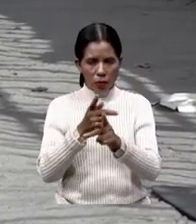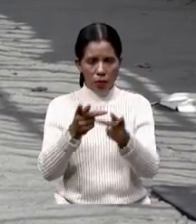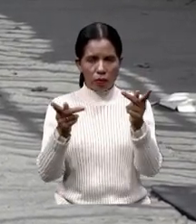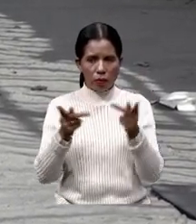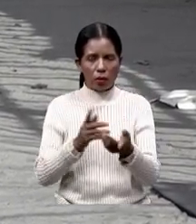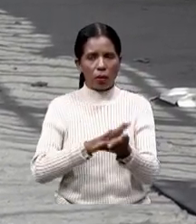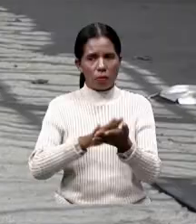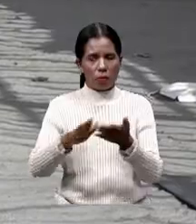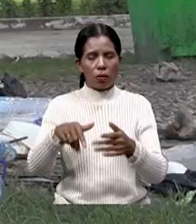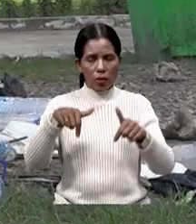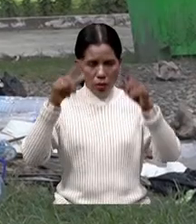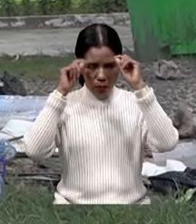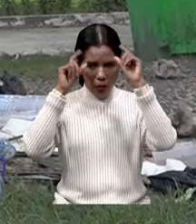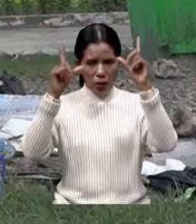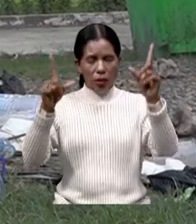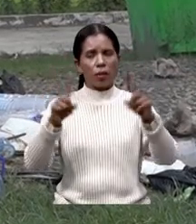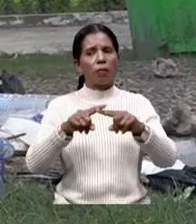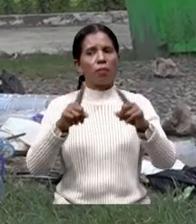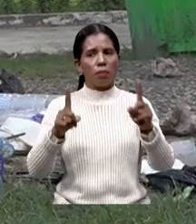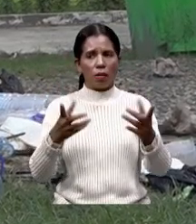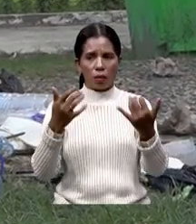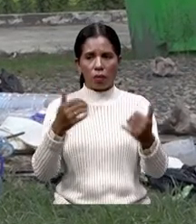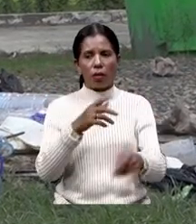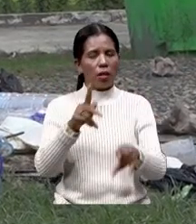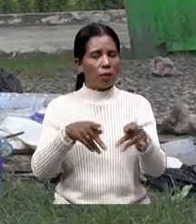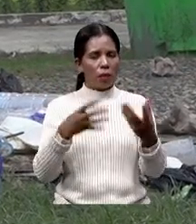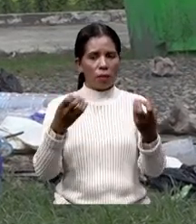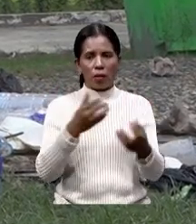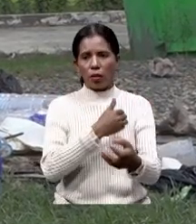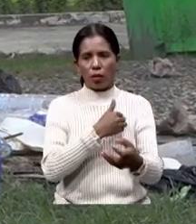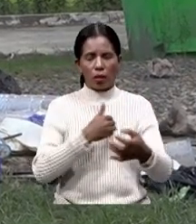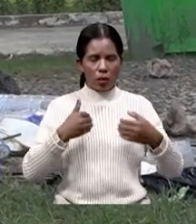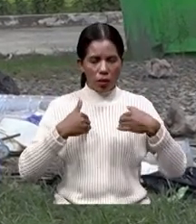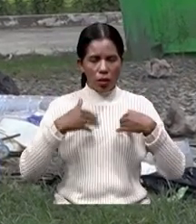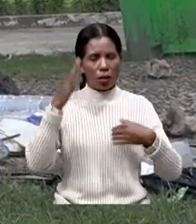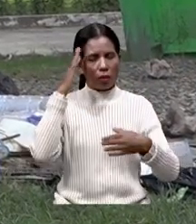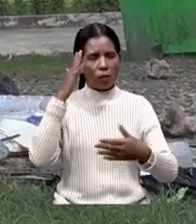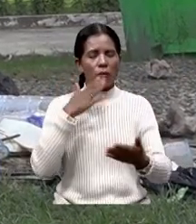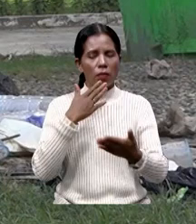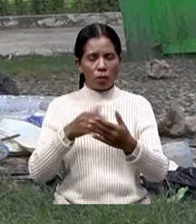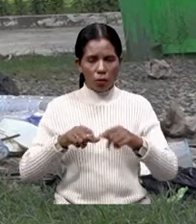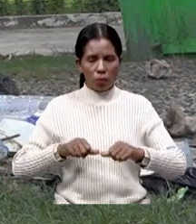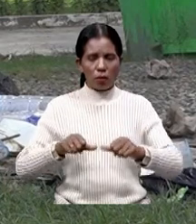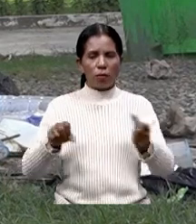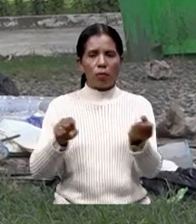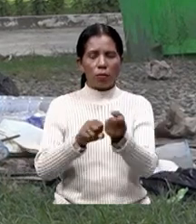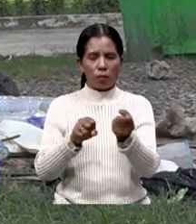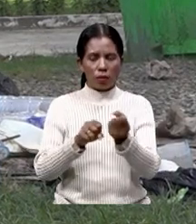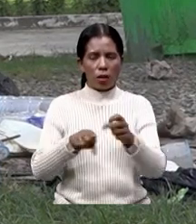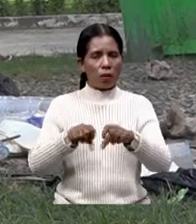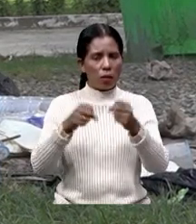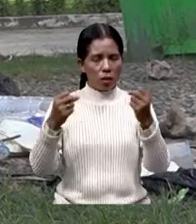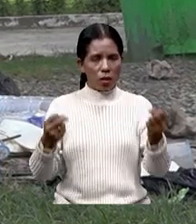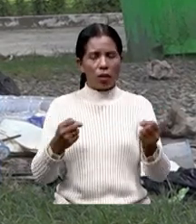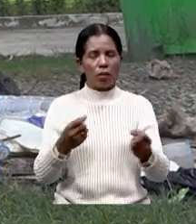e a território nacional mai be ia realidade cidadão barak maksedau ia consciência por continua contribui estraga ambiente